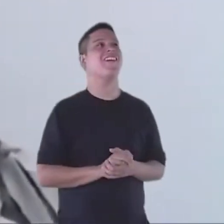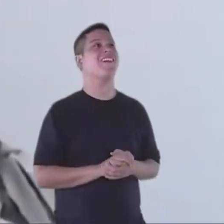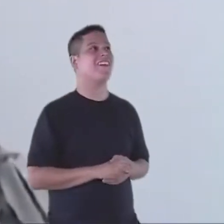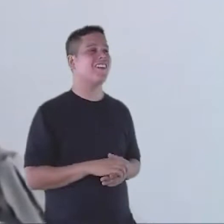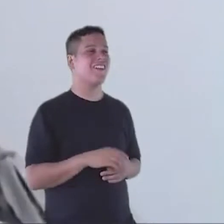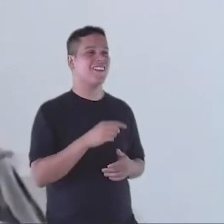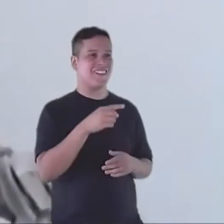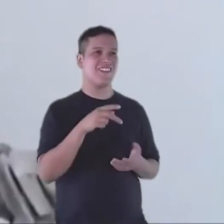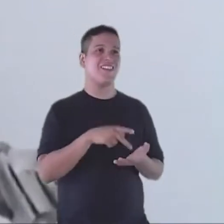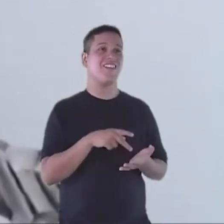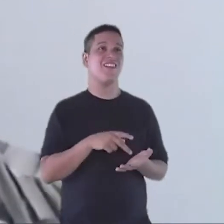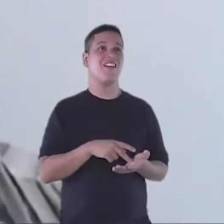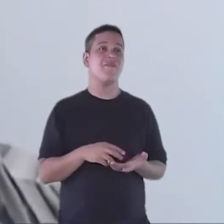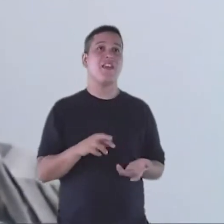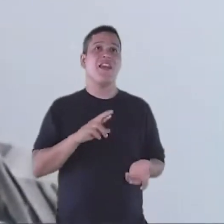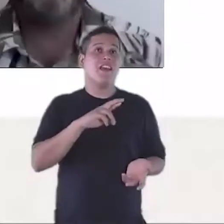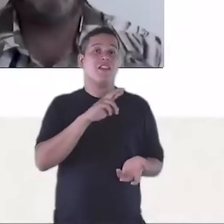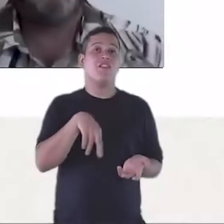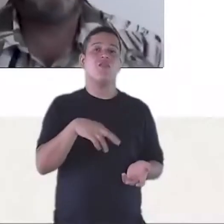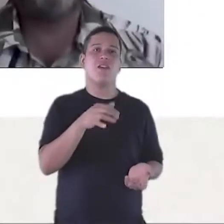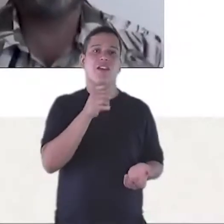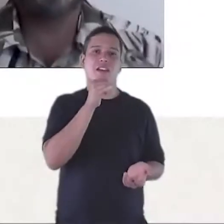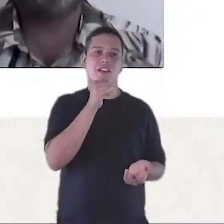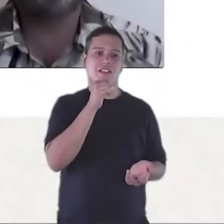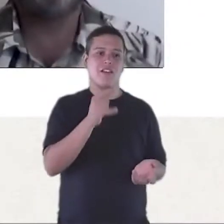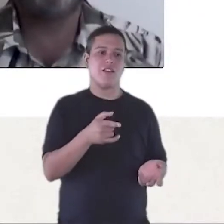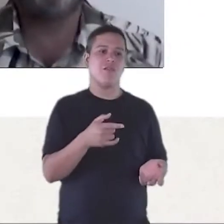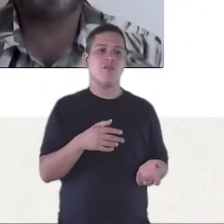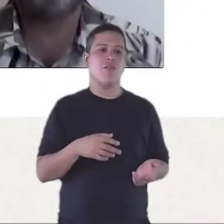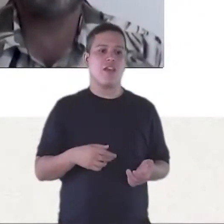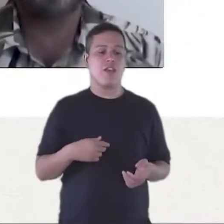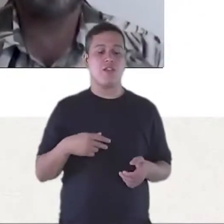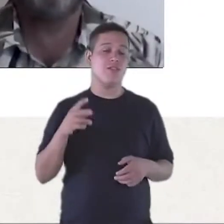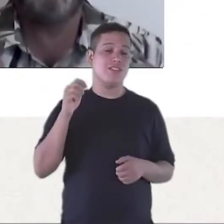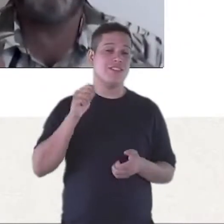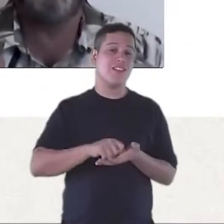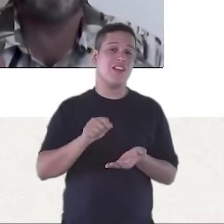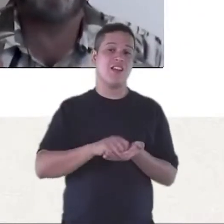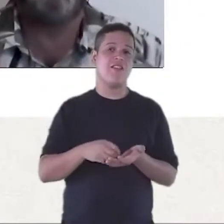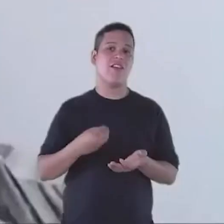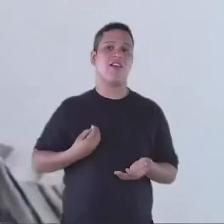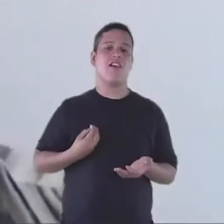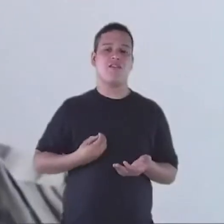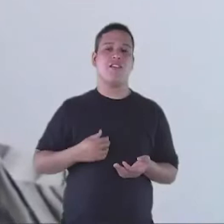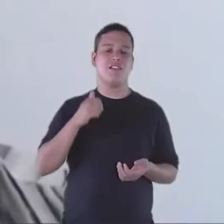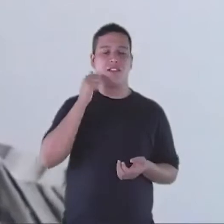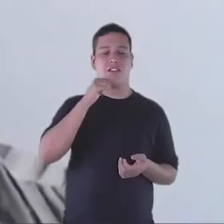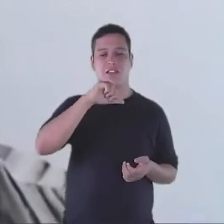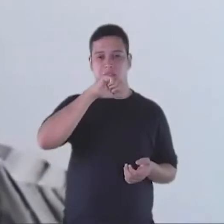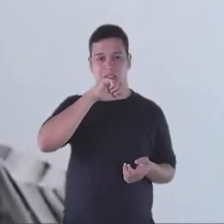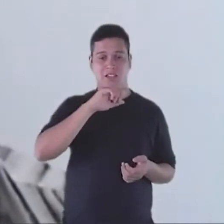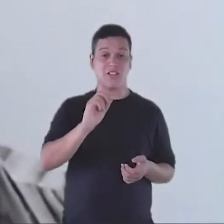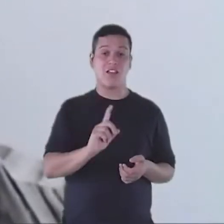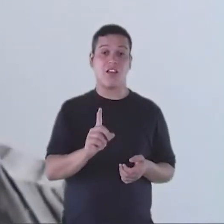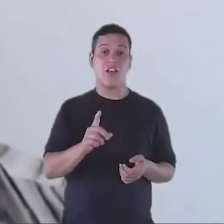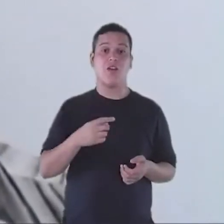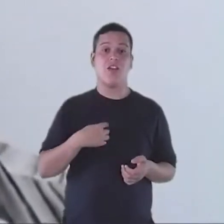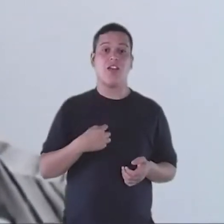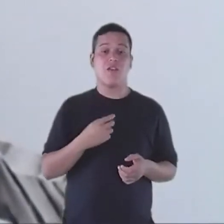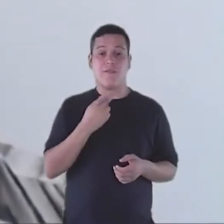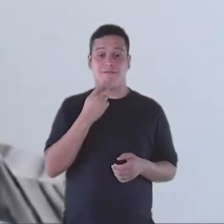Que não é a biografia da Maria Carpi, não é? É a biografia do meu amor por ela, do amor de um